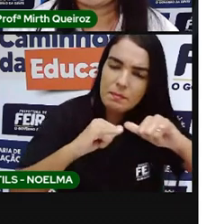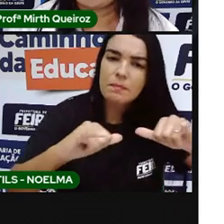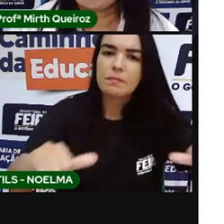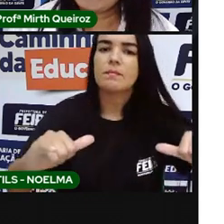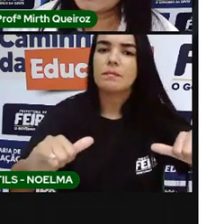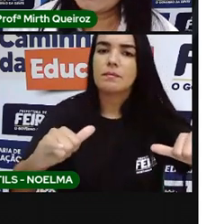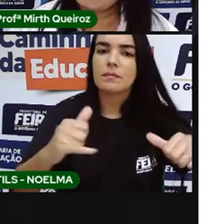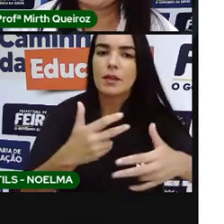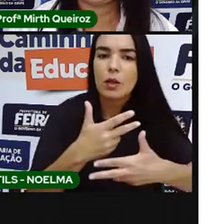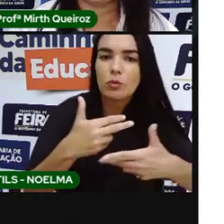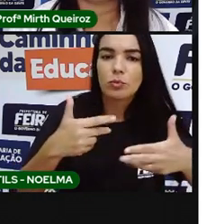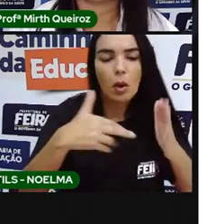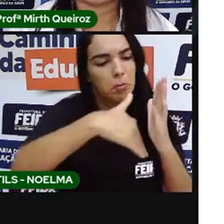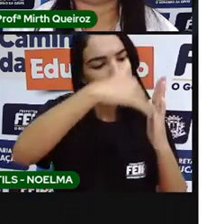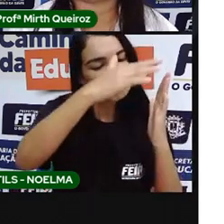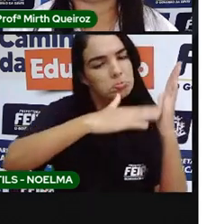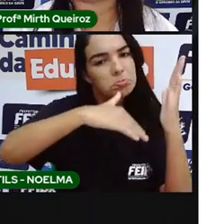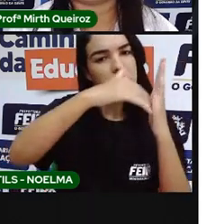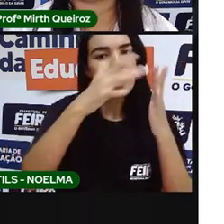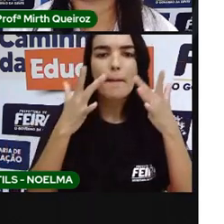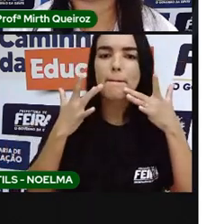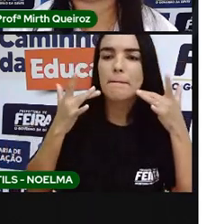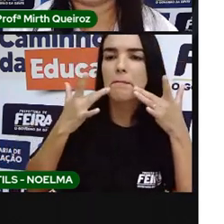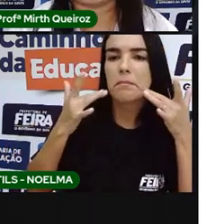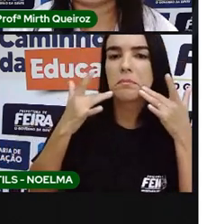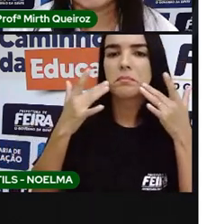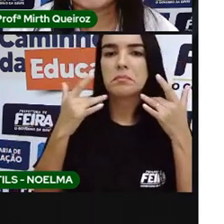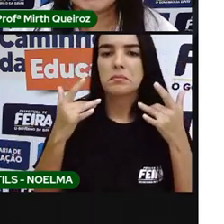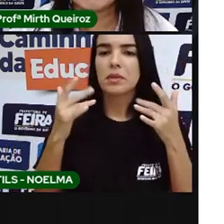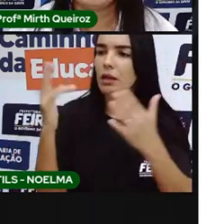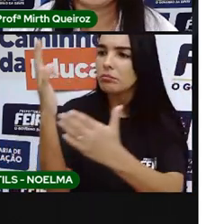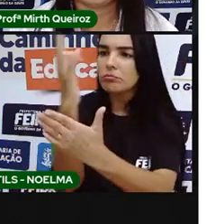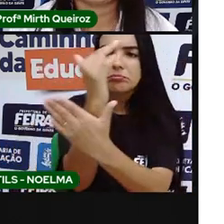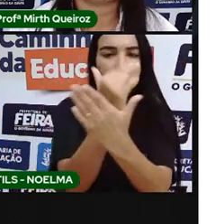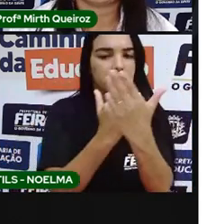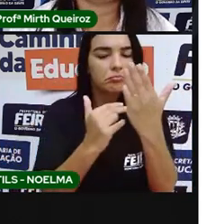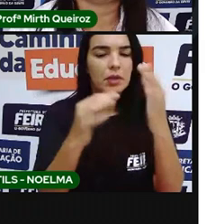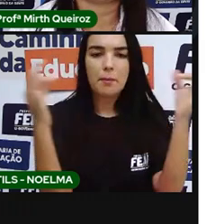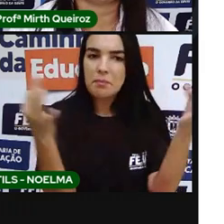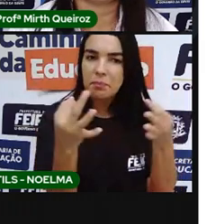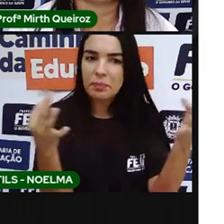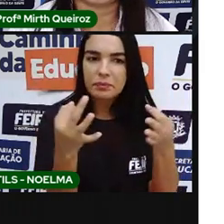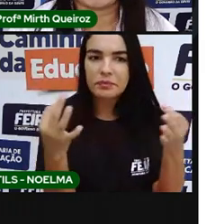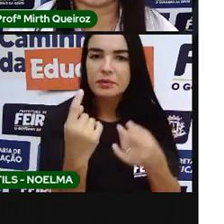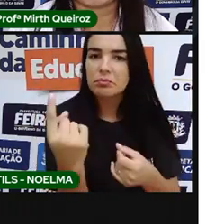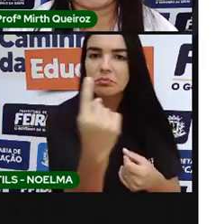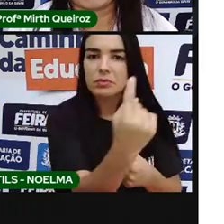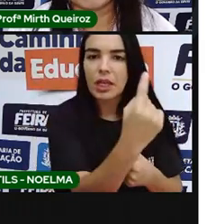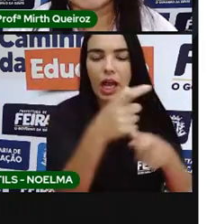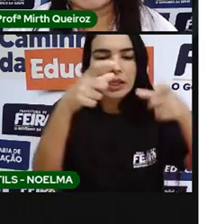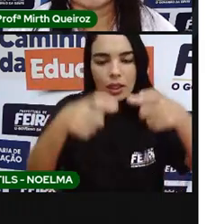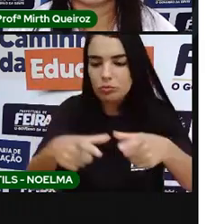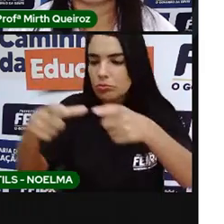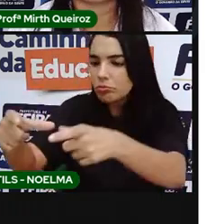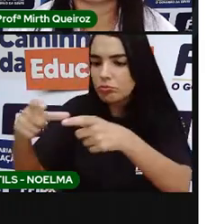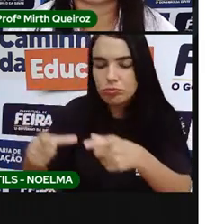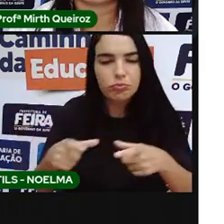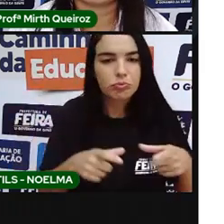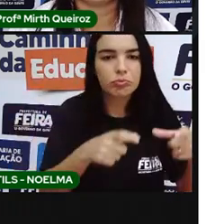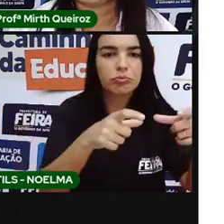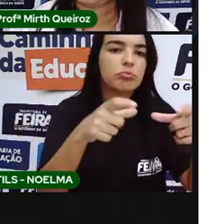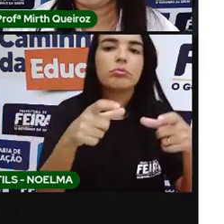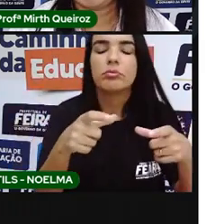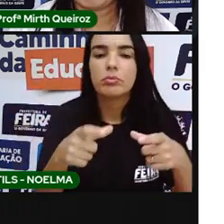que era fazer pinturas que representasse o cenário naquele momento né Essas missões artísticas né